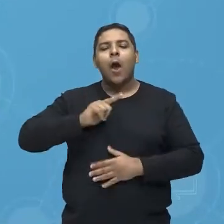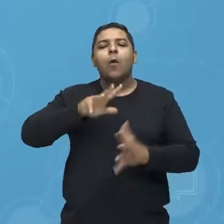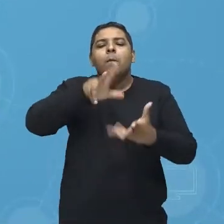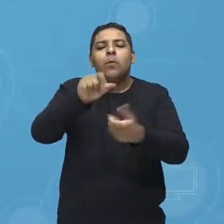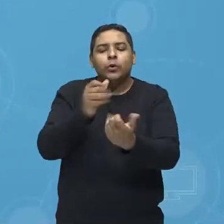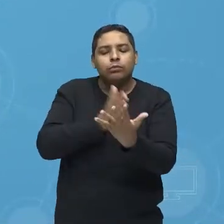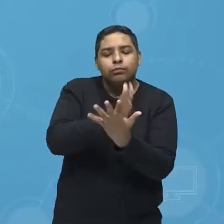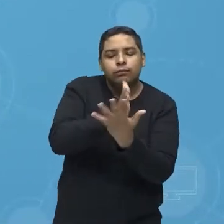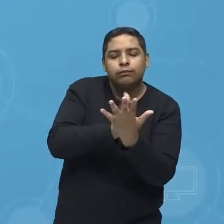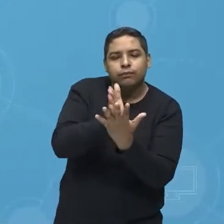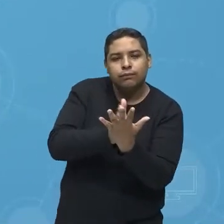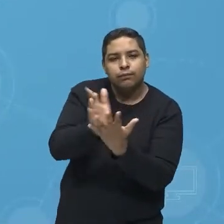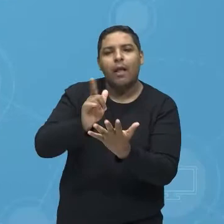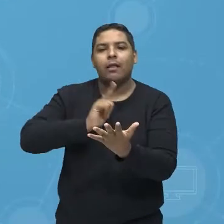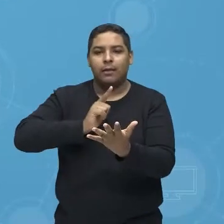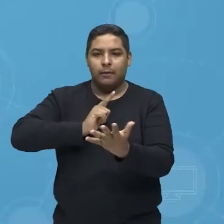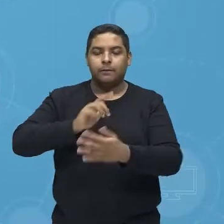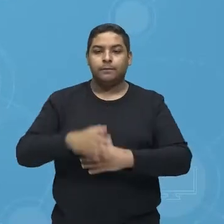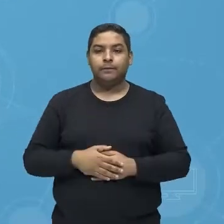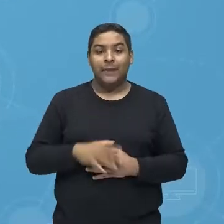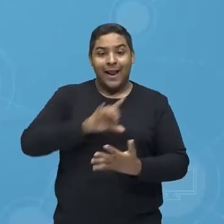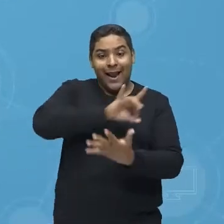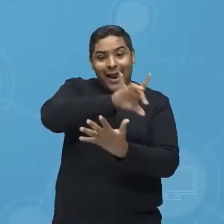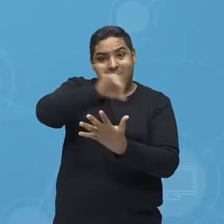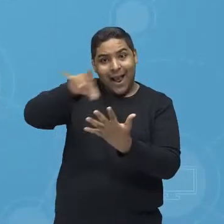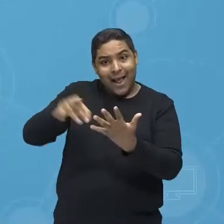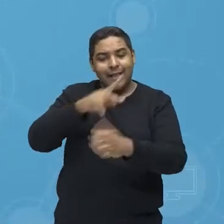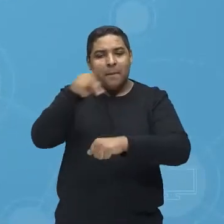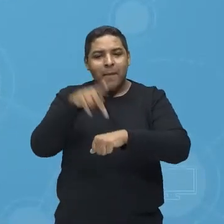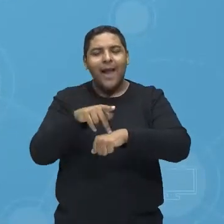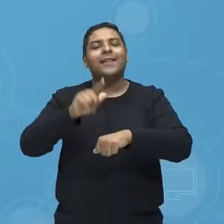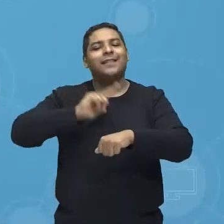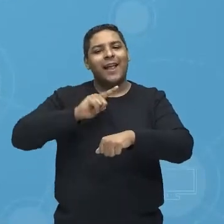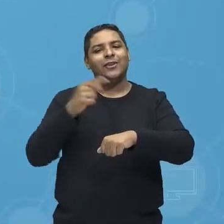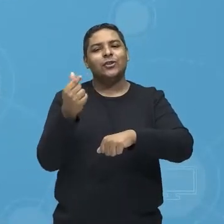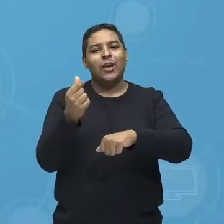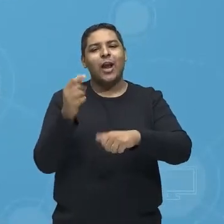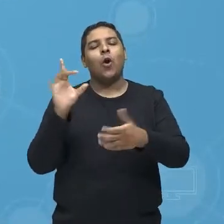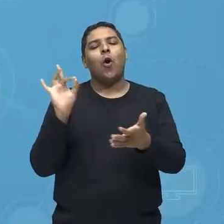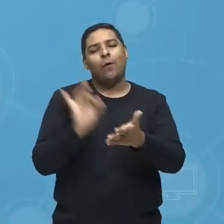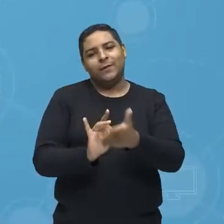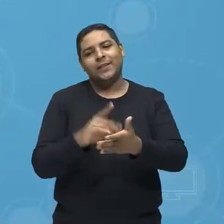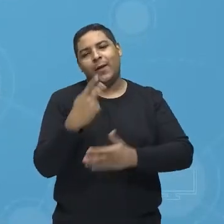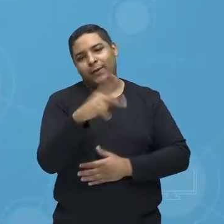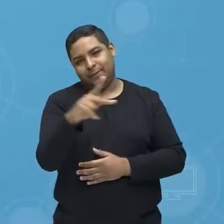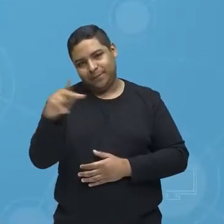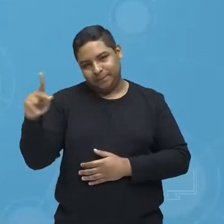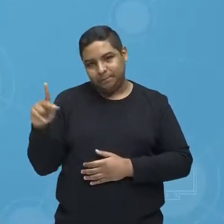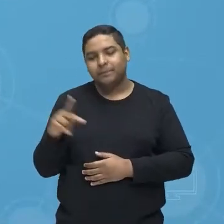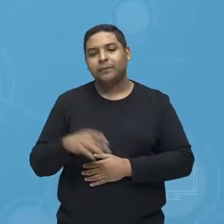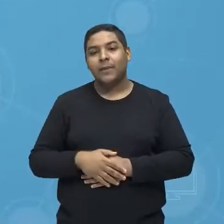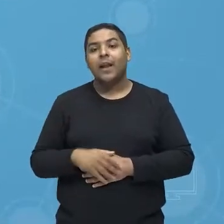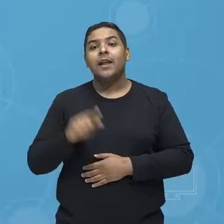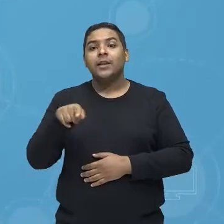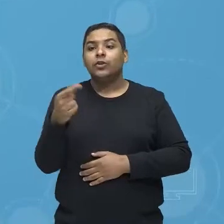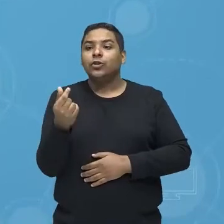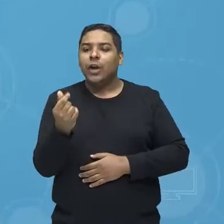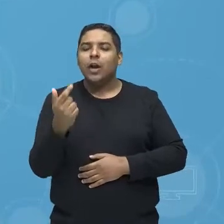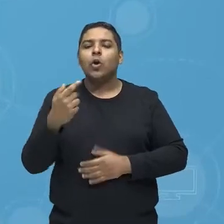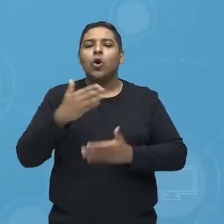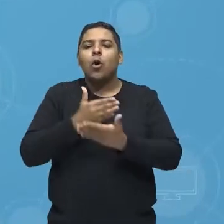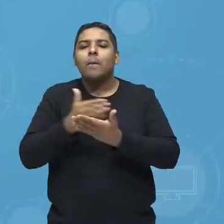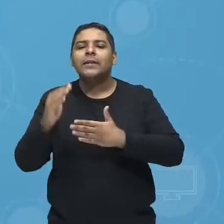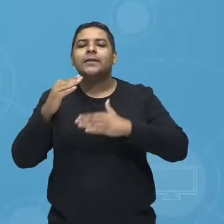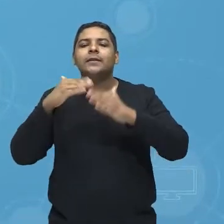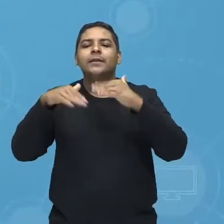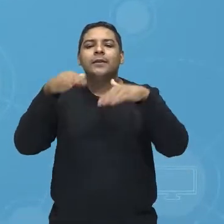porque cada país começa a também ter a sua moeda oficial e essas moedas elas começam a se desenvolver principalmente